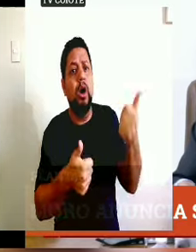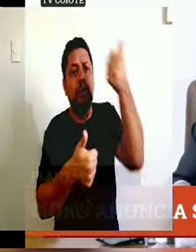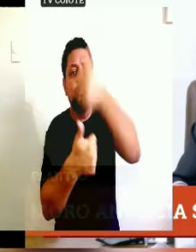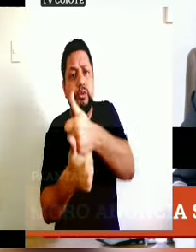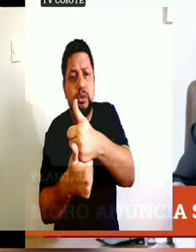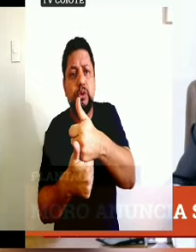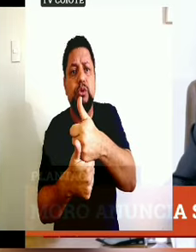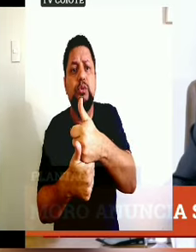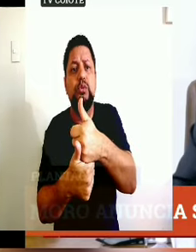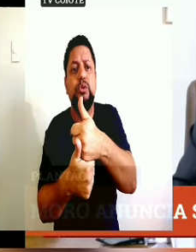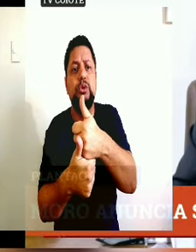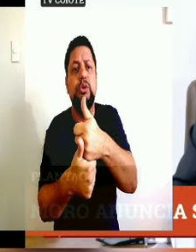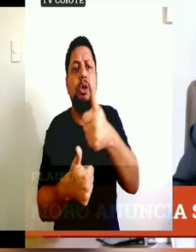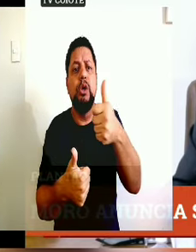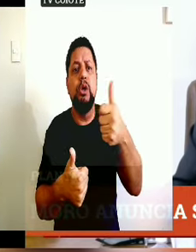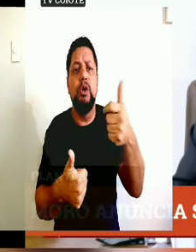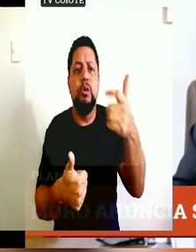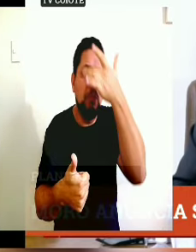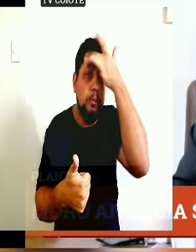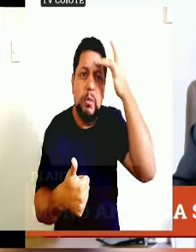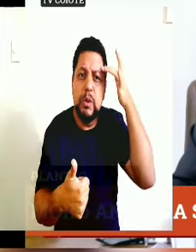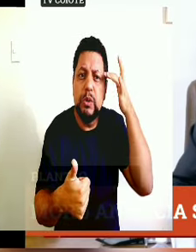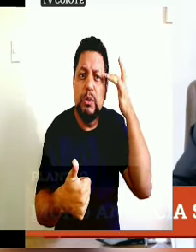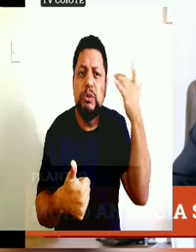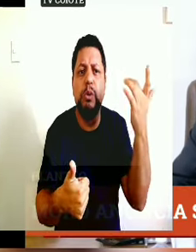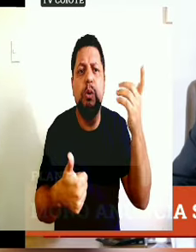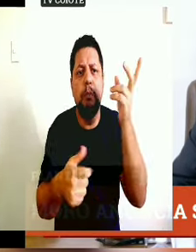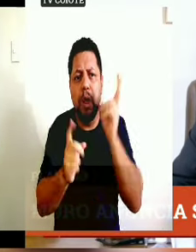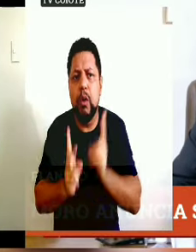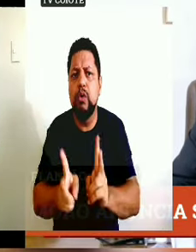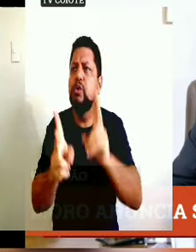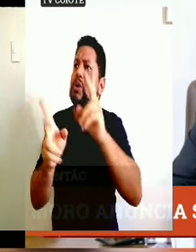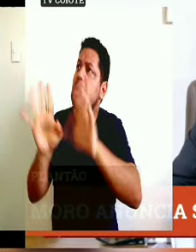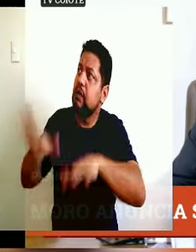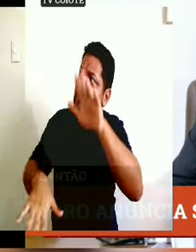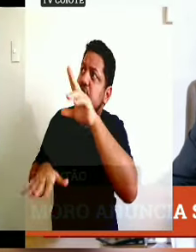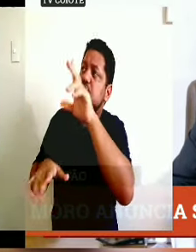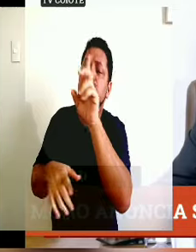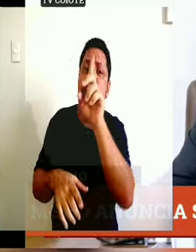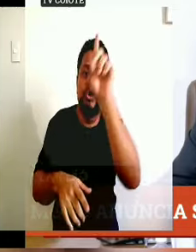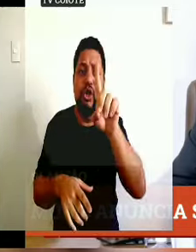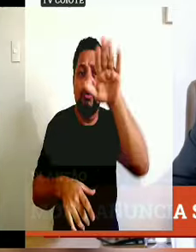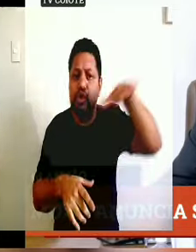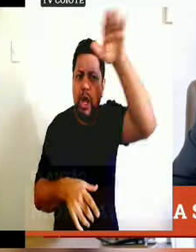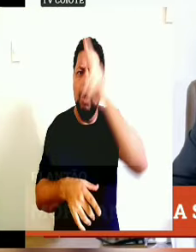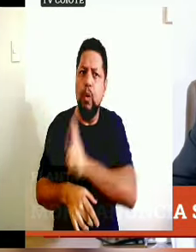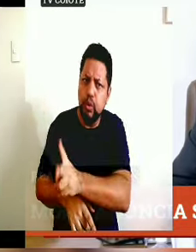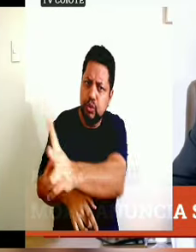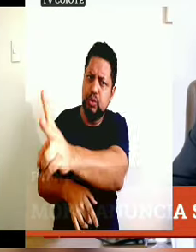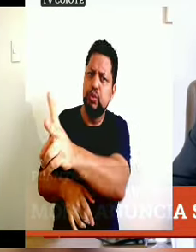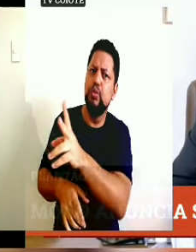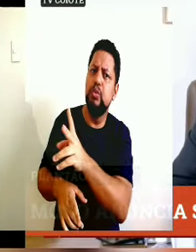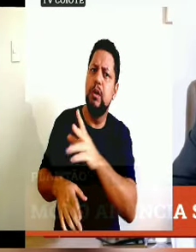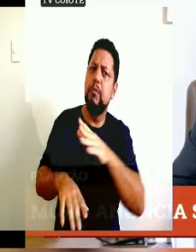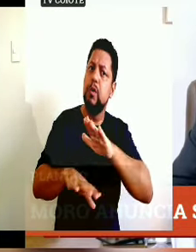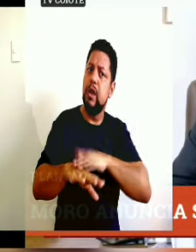de um, ou até, quem sabe, a própria manutenção do diretor-geral atual, já que o pedido de